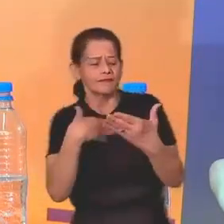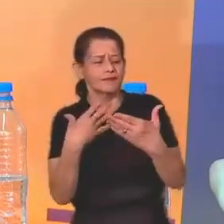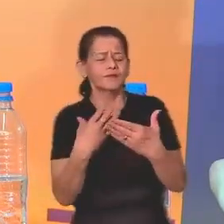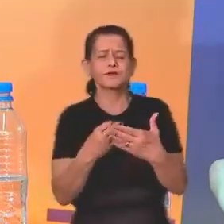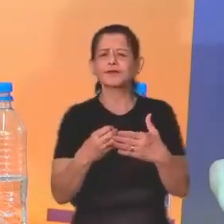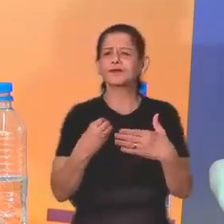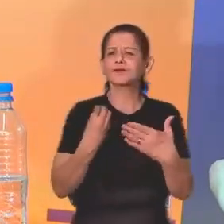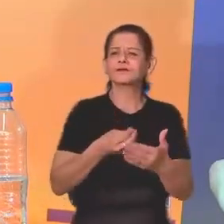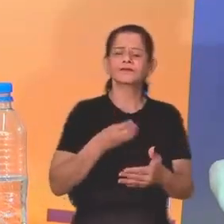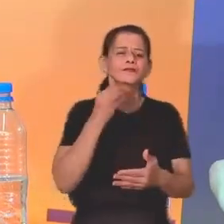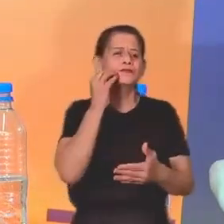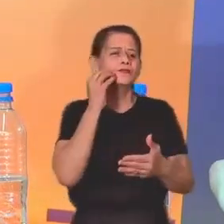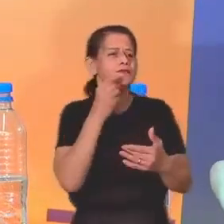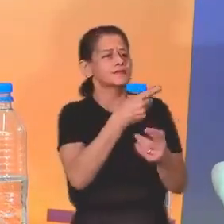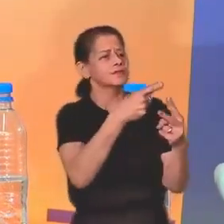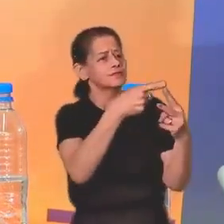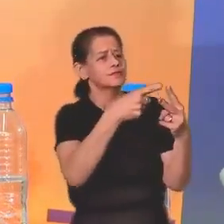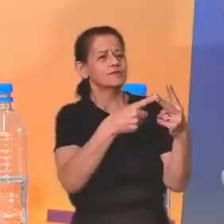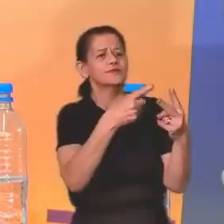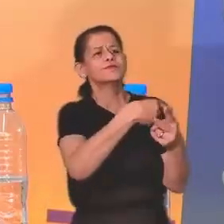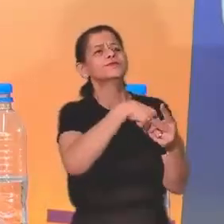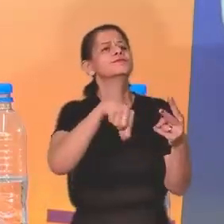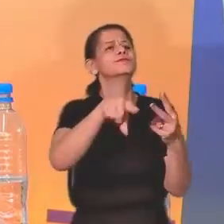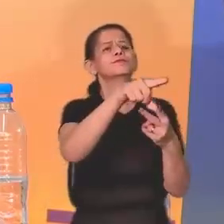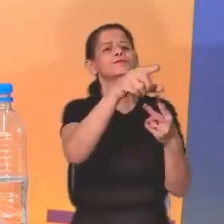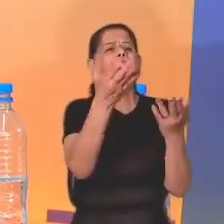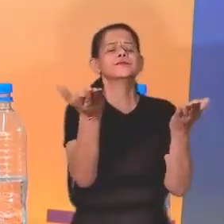escrevivência para vocês duas?